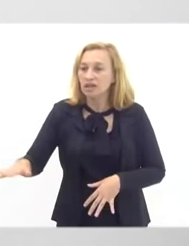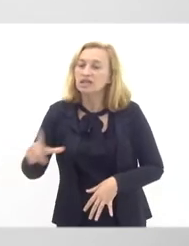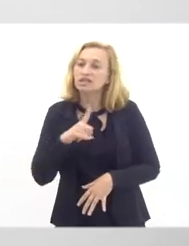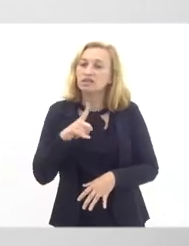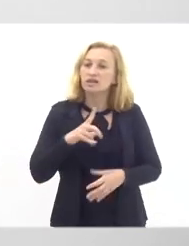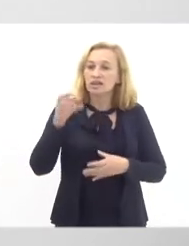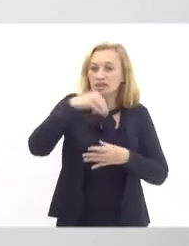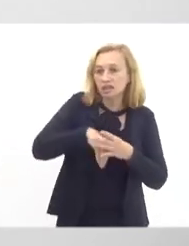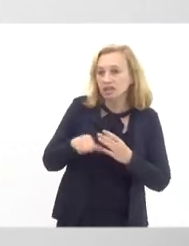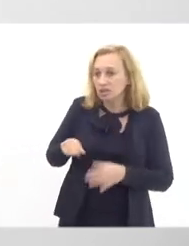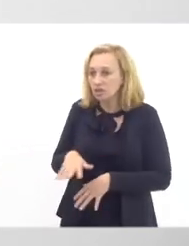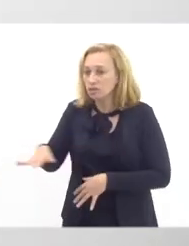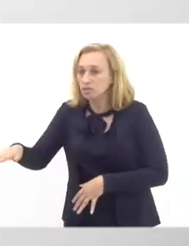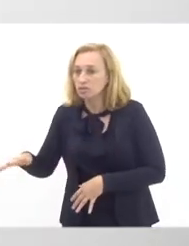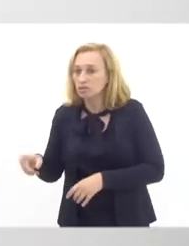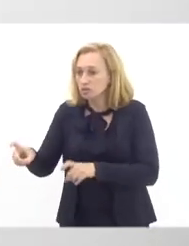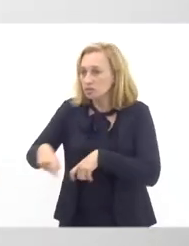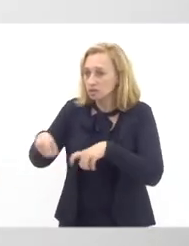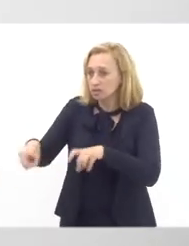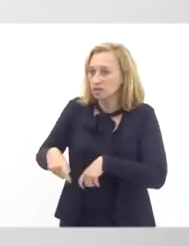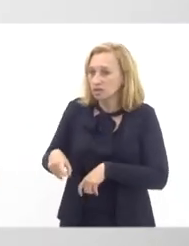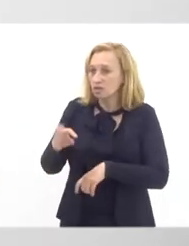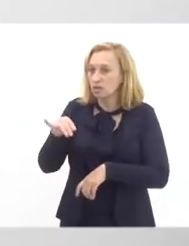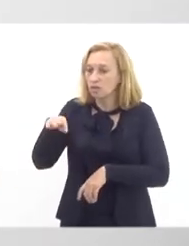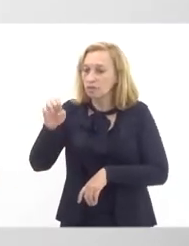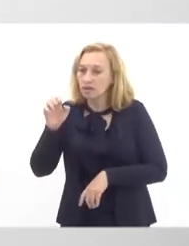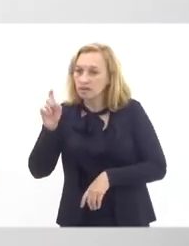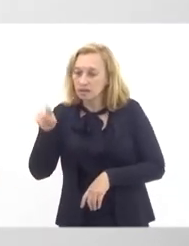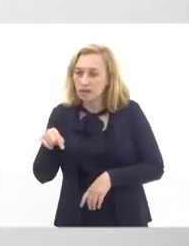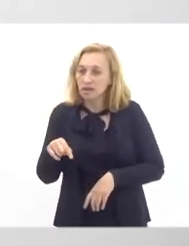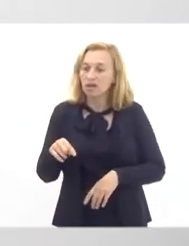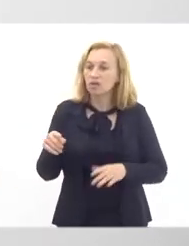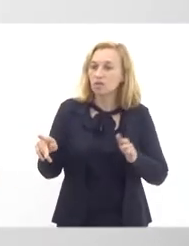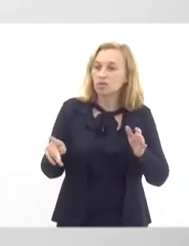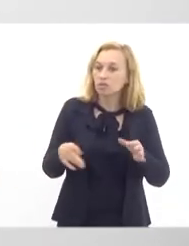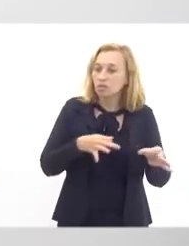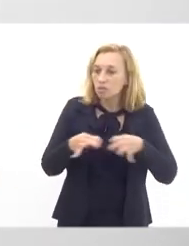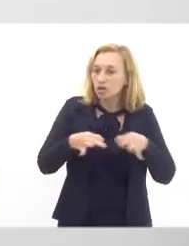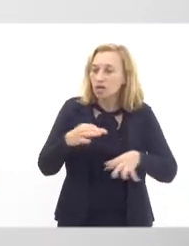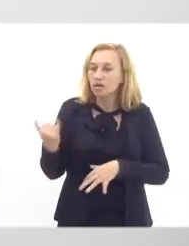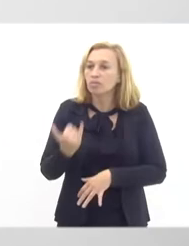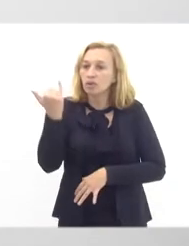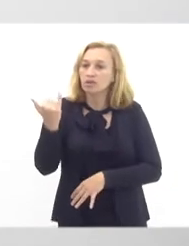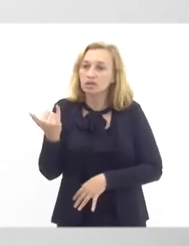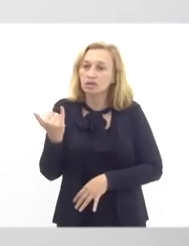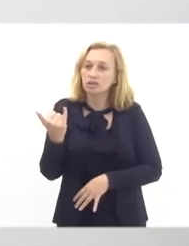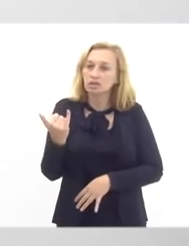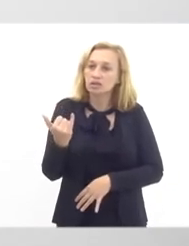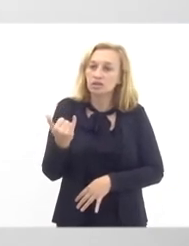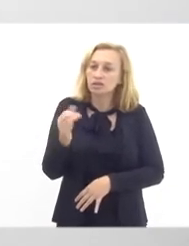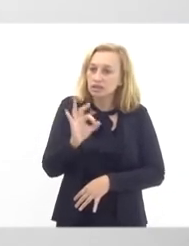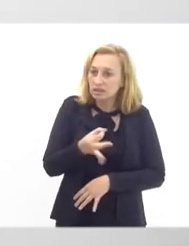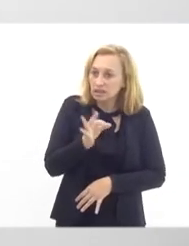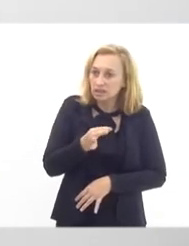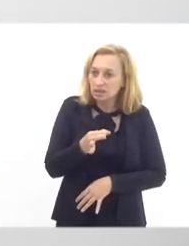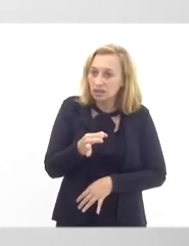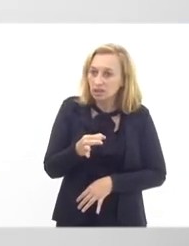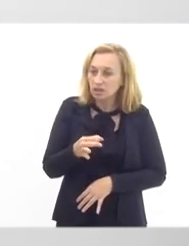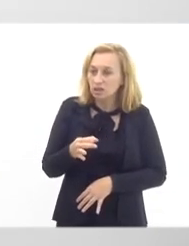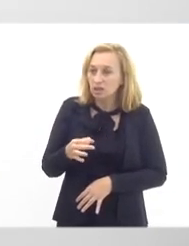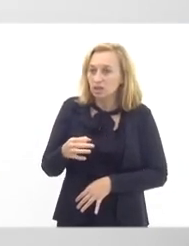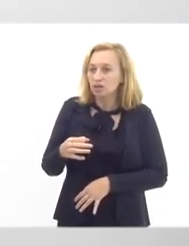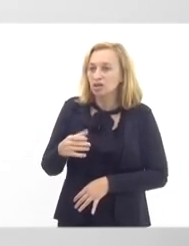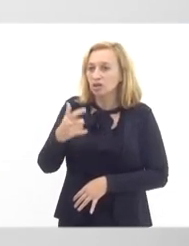dentro dessas comunidades uma fazenda Kulubandê e um projeto tão decente como essa, ele teria... Eu vou ser um mestre